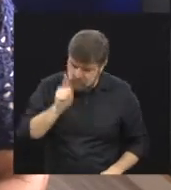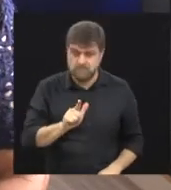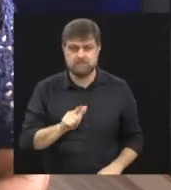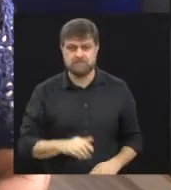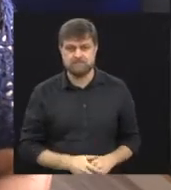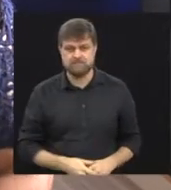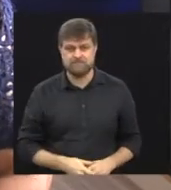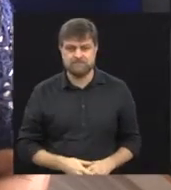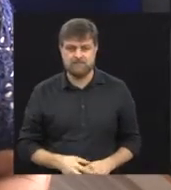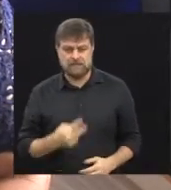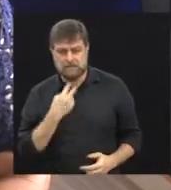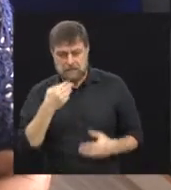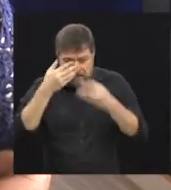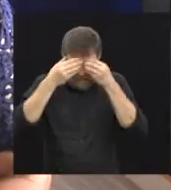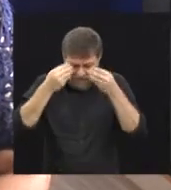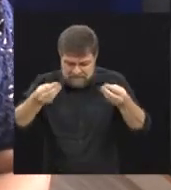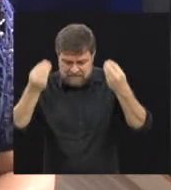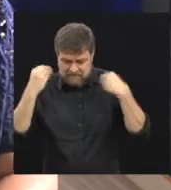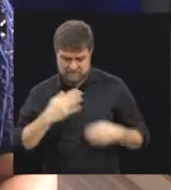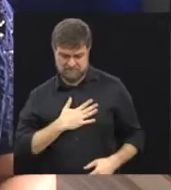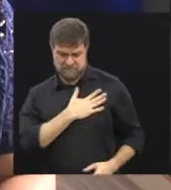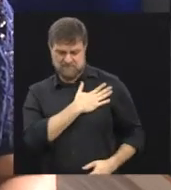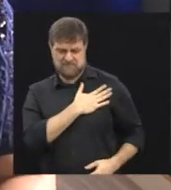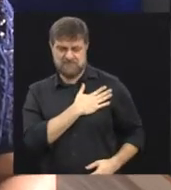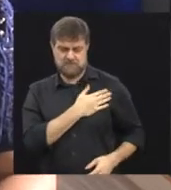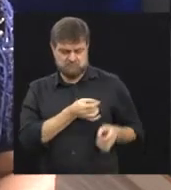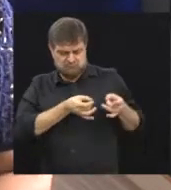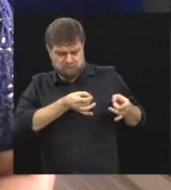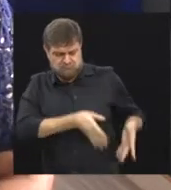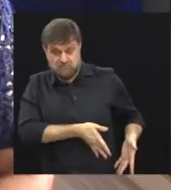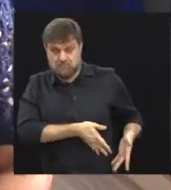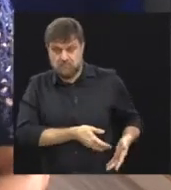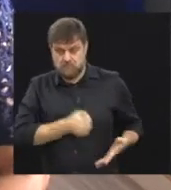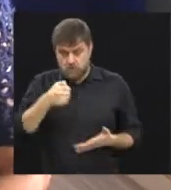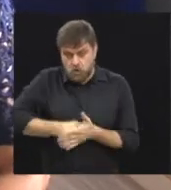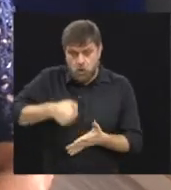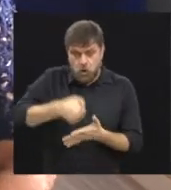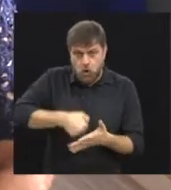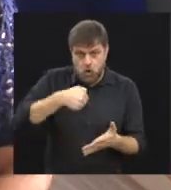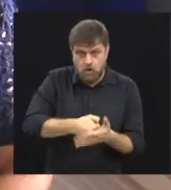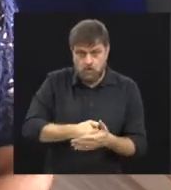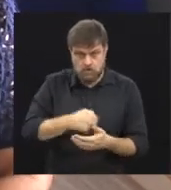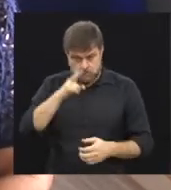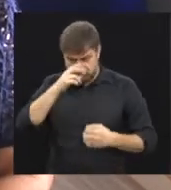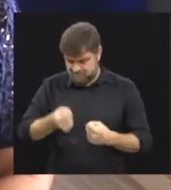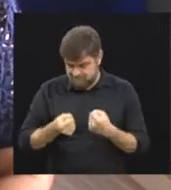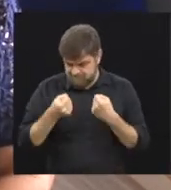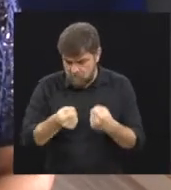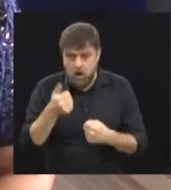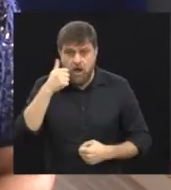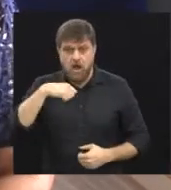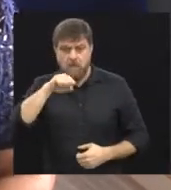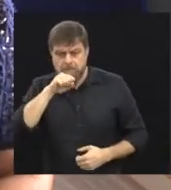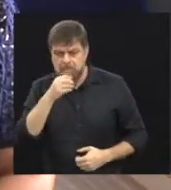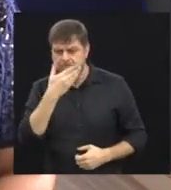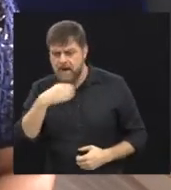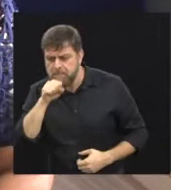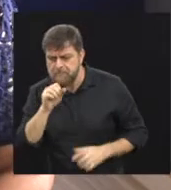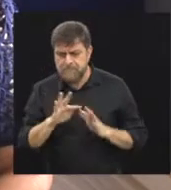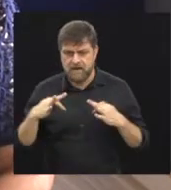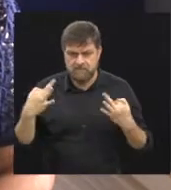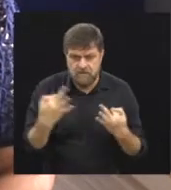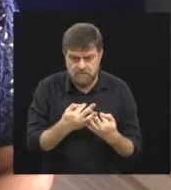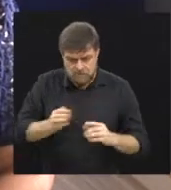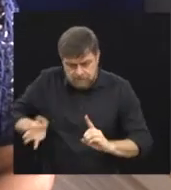potencial. Esqueça o preconceito e lute com todas as suas forças, como mãe, como pai,